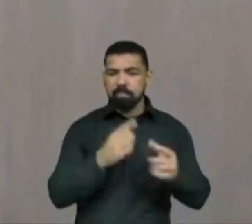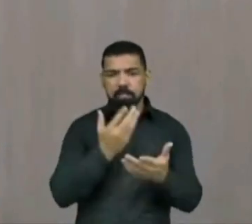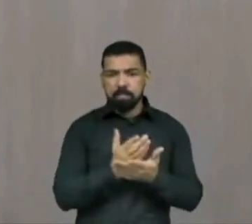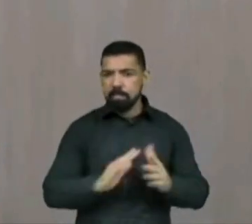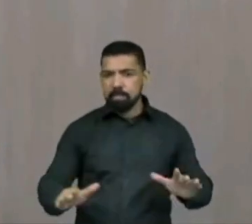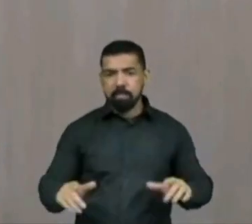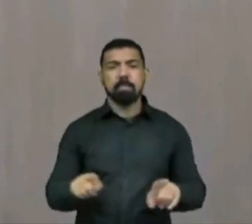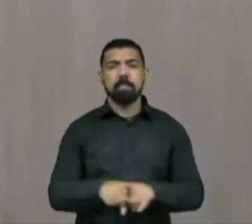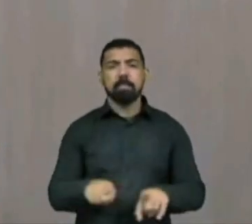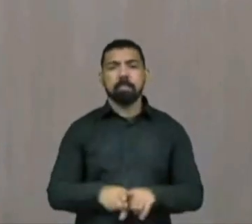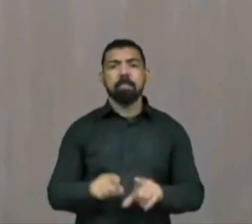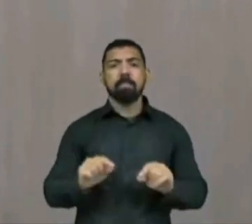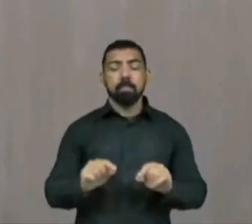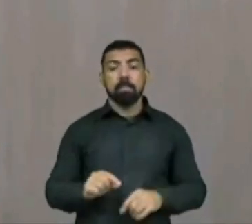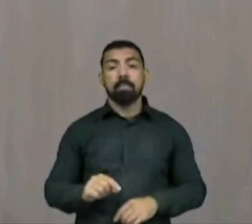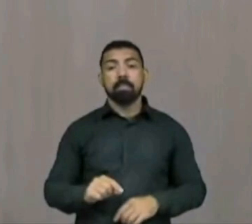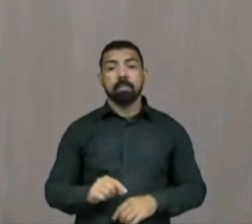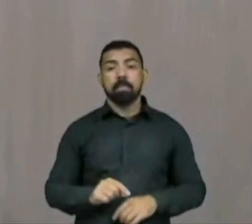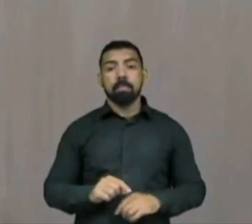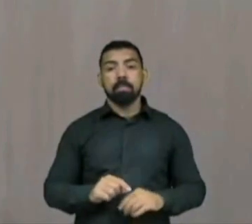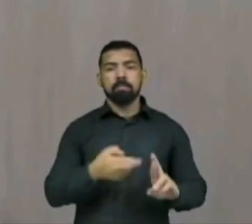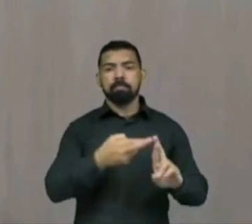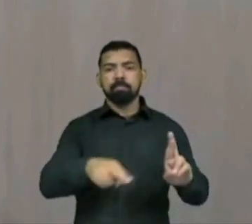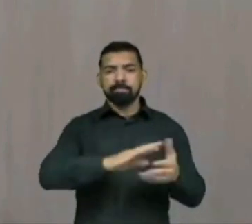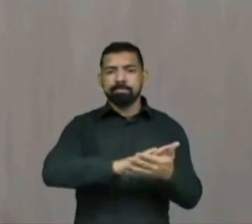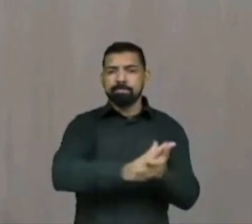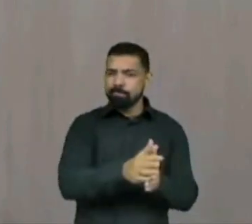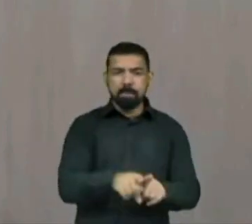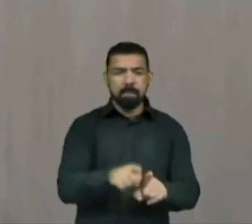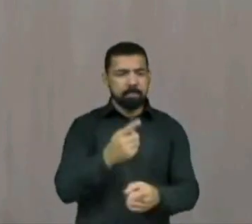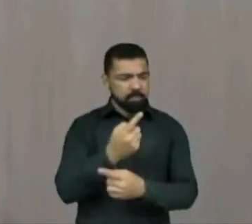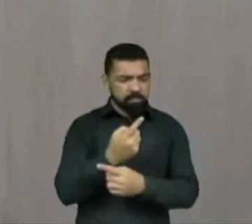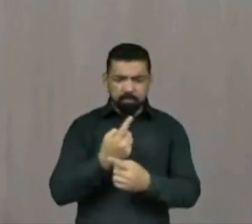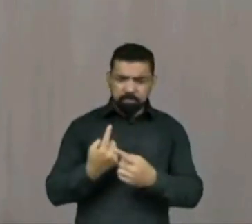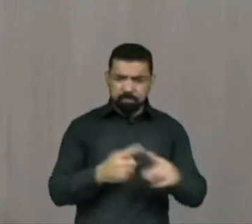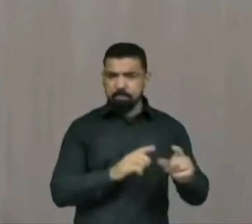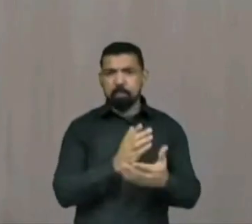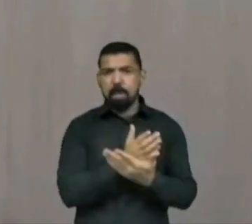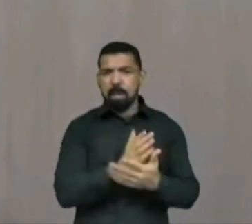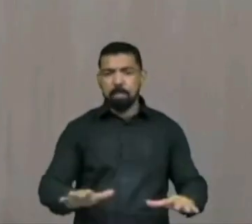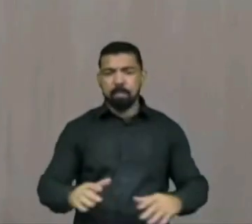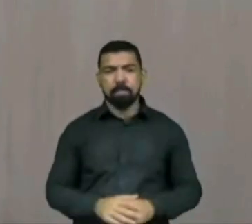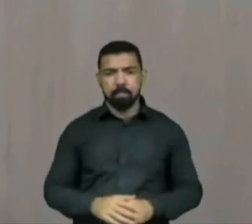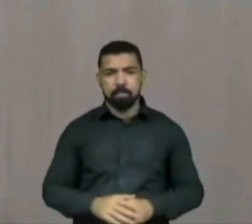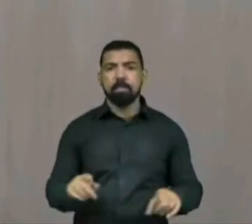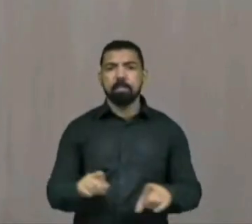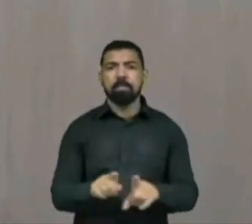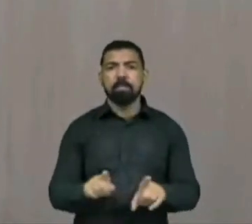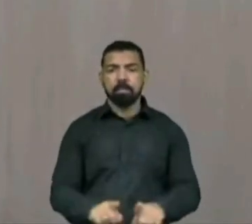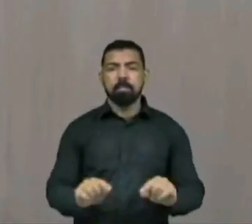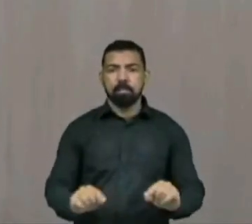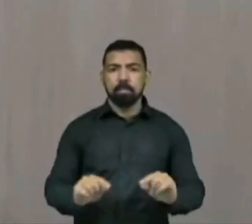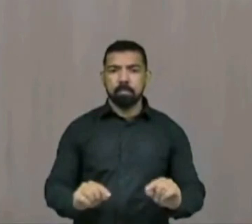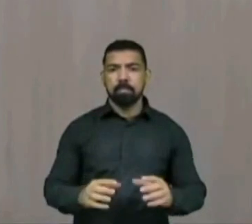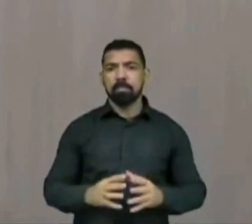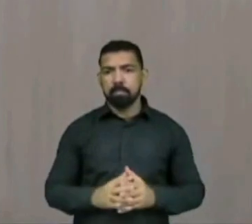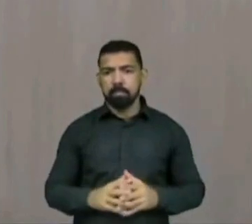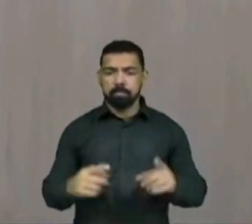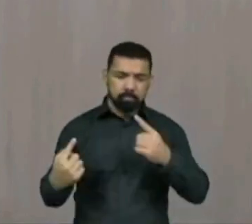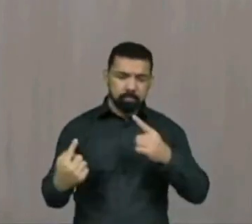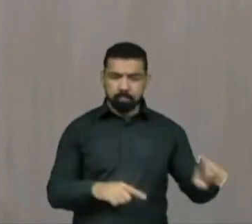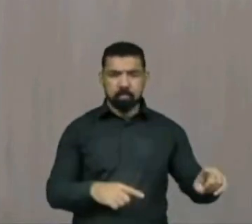combater cotidianamente a intolerância religiosa, combater cotidiana e incansavelmente todas